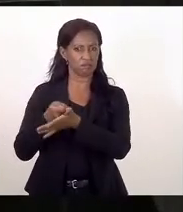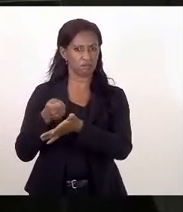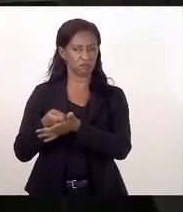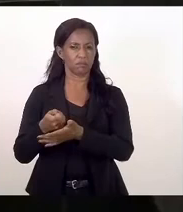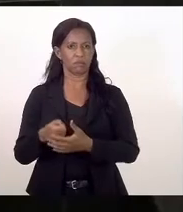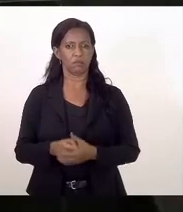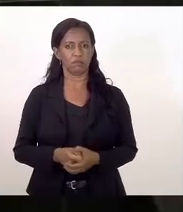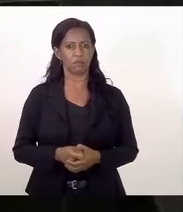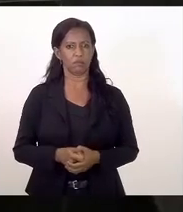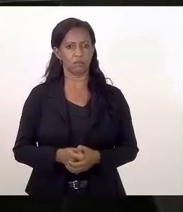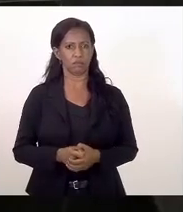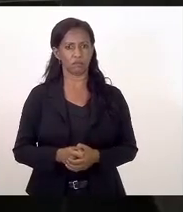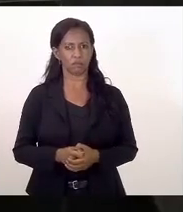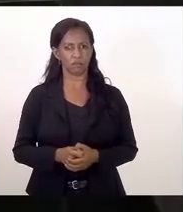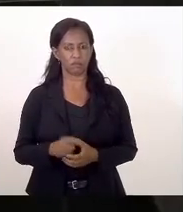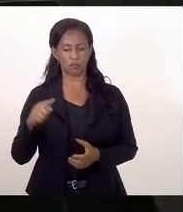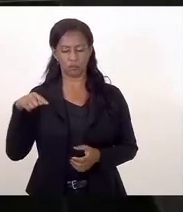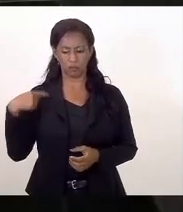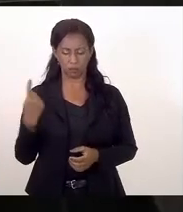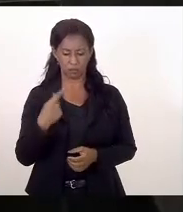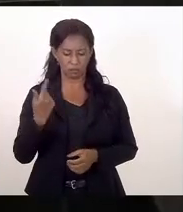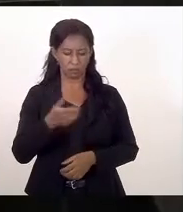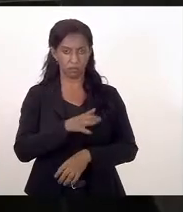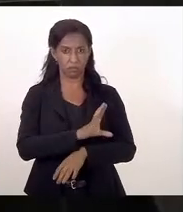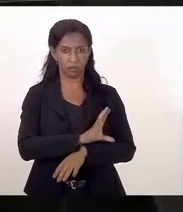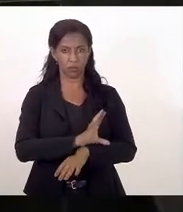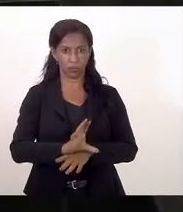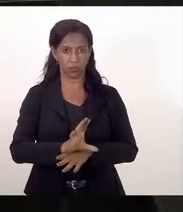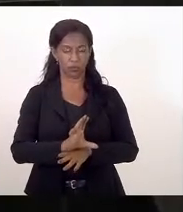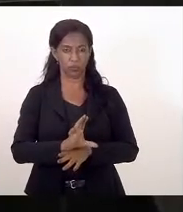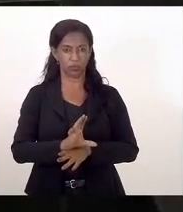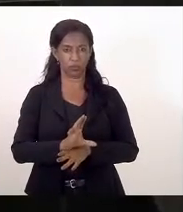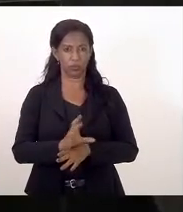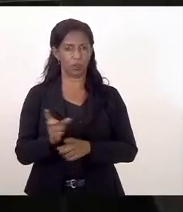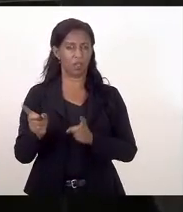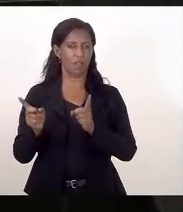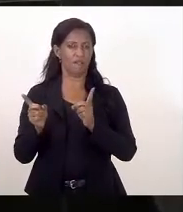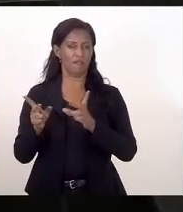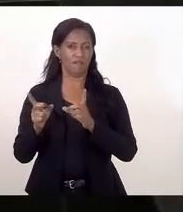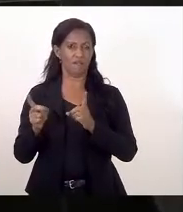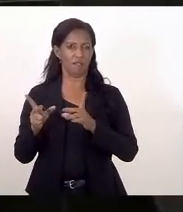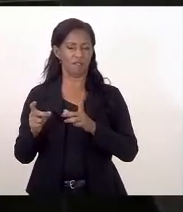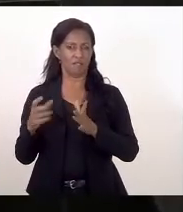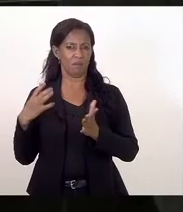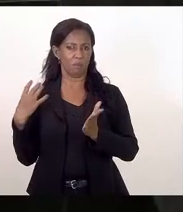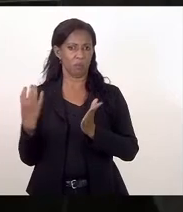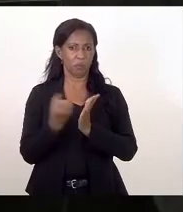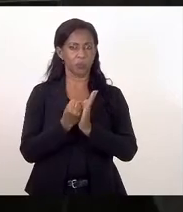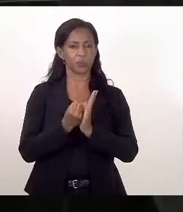atentatório à nossa cultura, à venda desse patrimônio